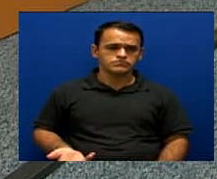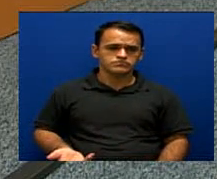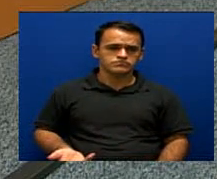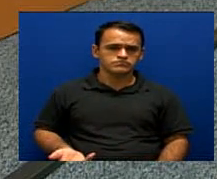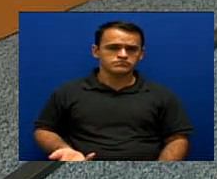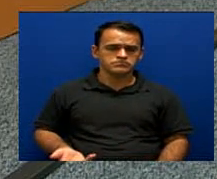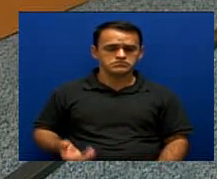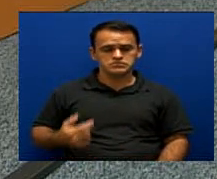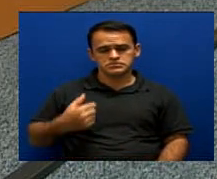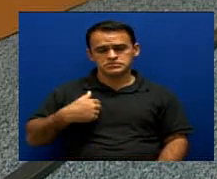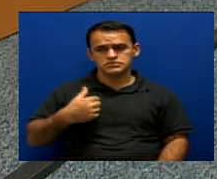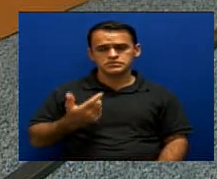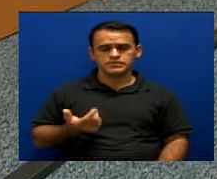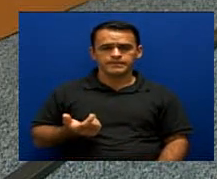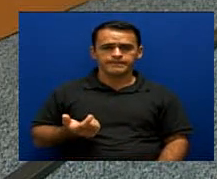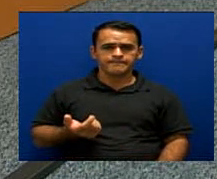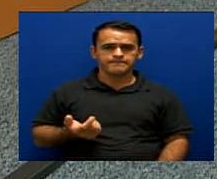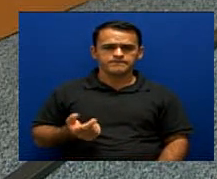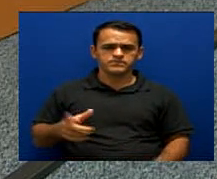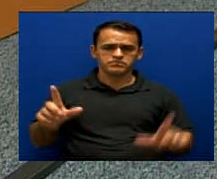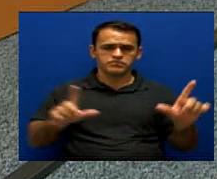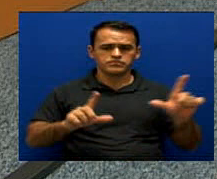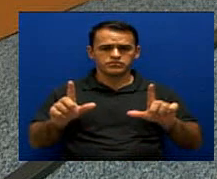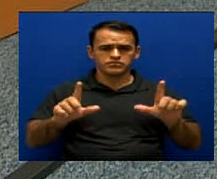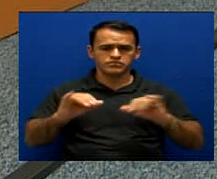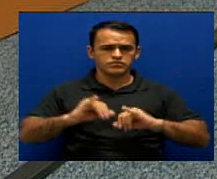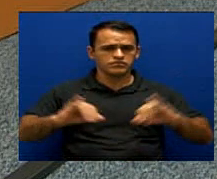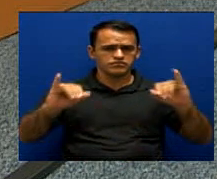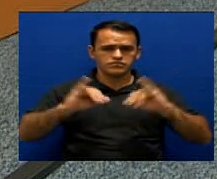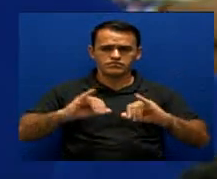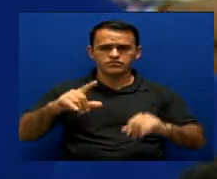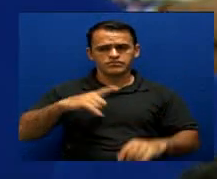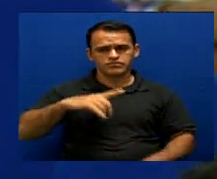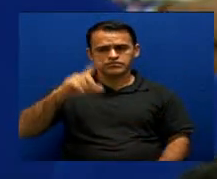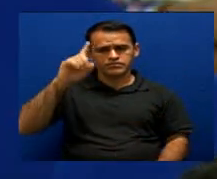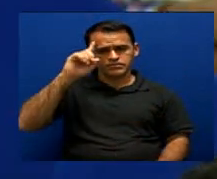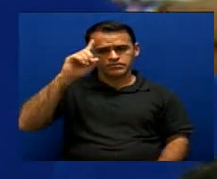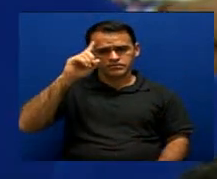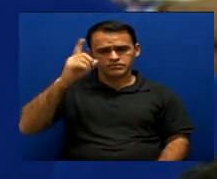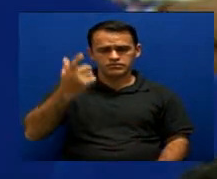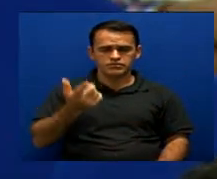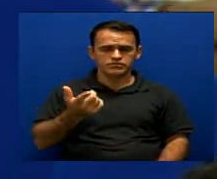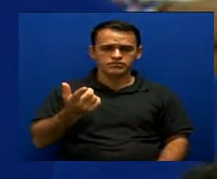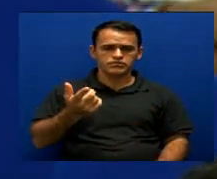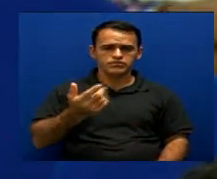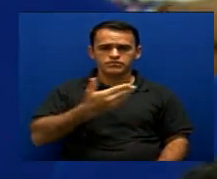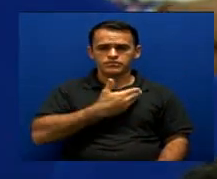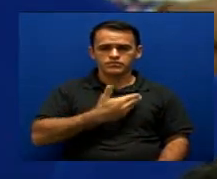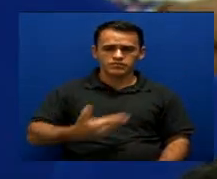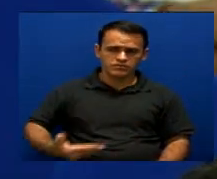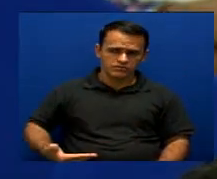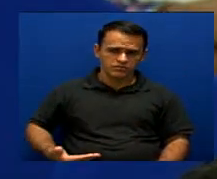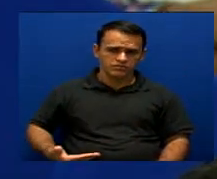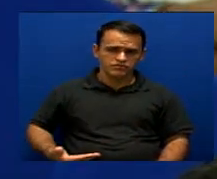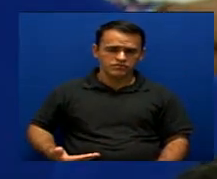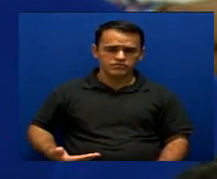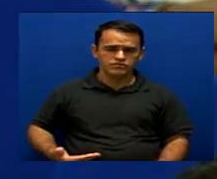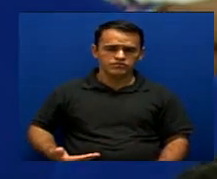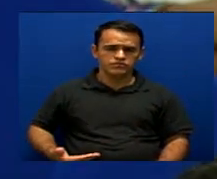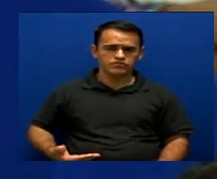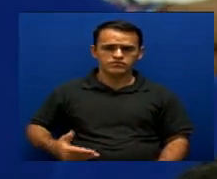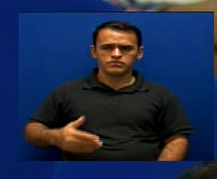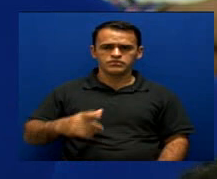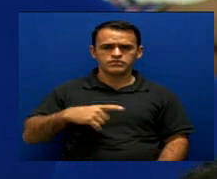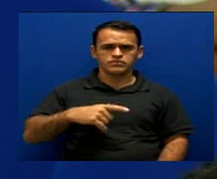pelo menos aí na imprensa e todo dia tem um governo a maioria do governo ou com